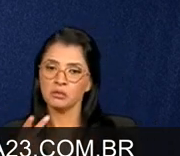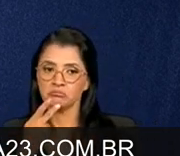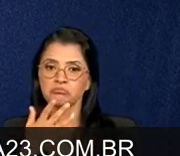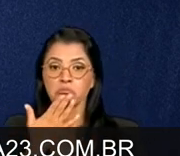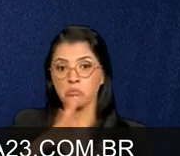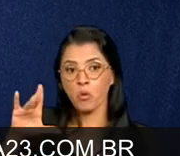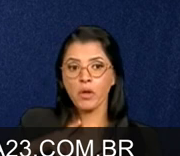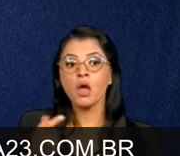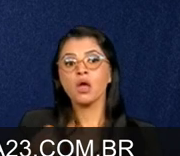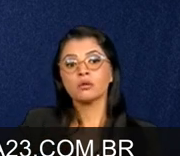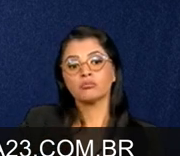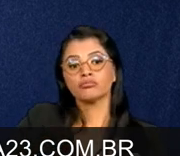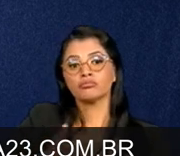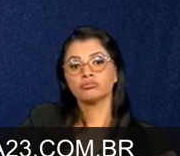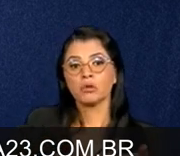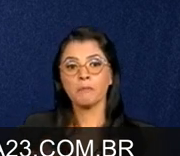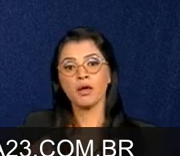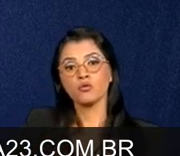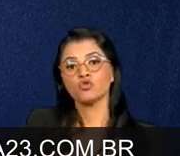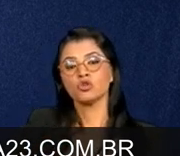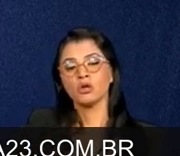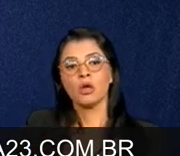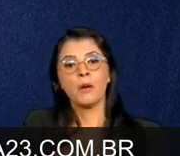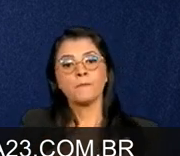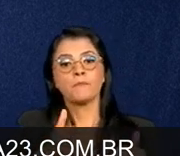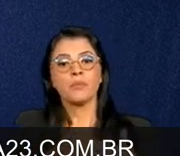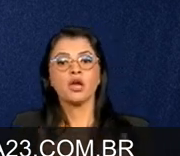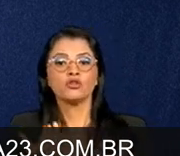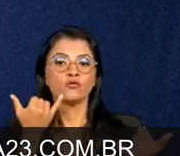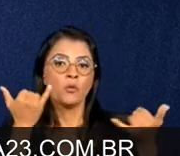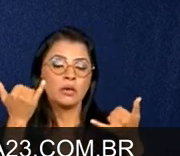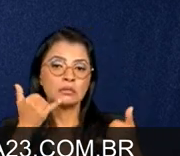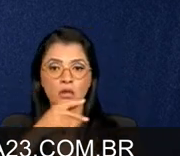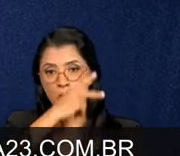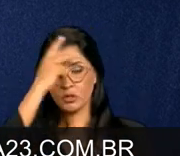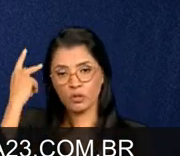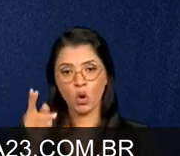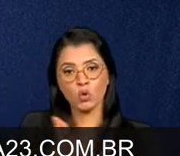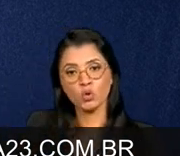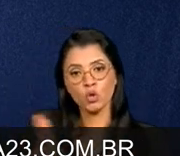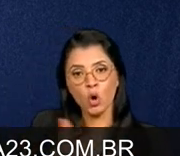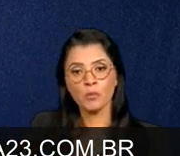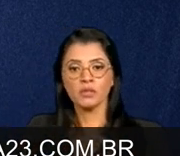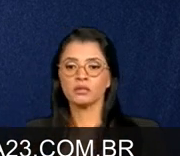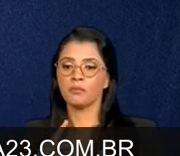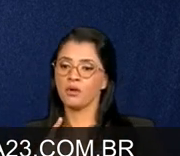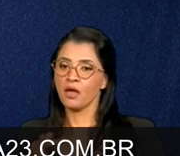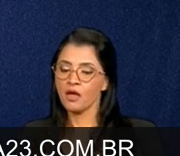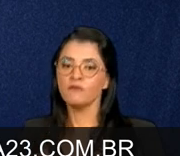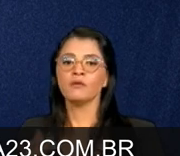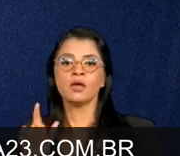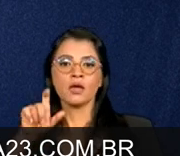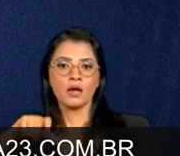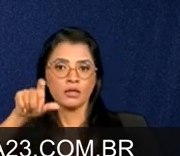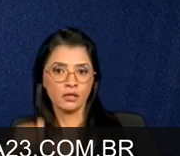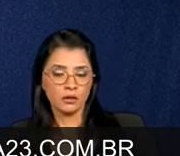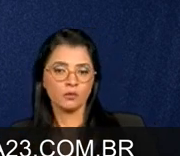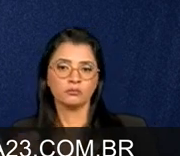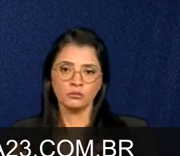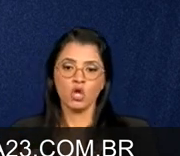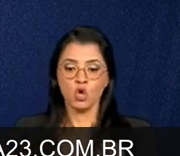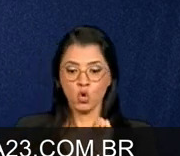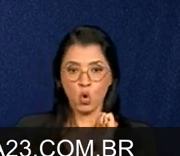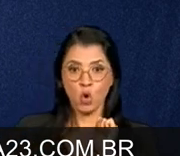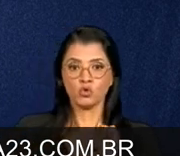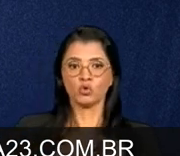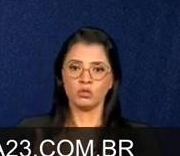um ressarcimento, pedem os dados pessoais dos clientes, como nome, CPF e cartão de crédito, com código